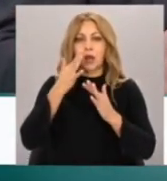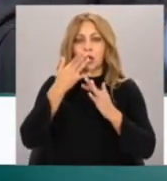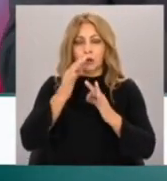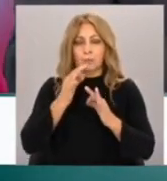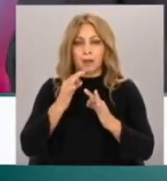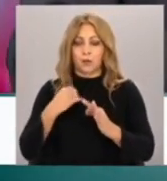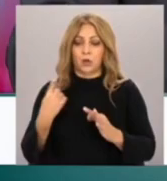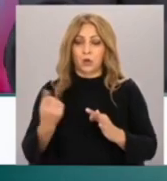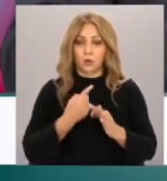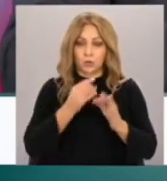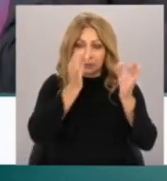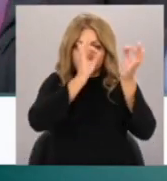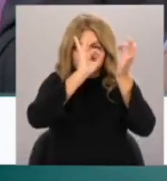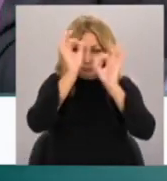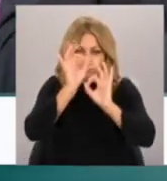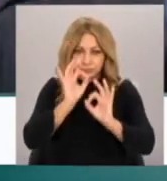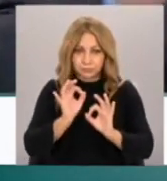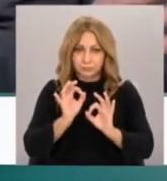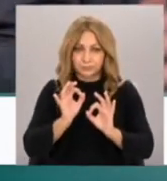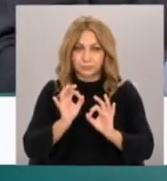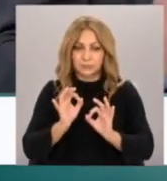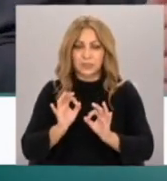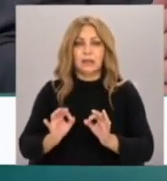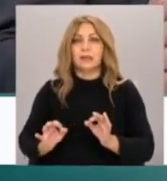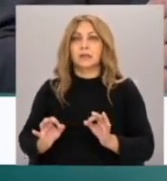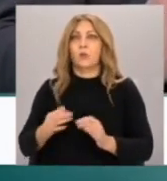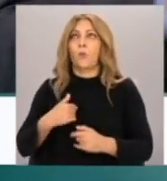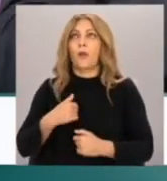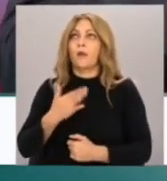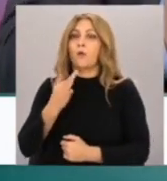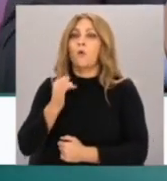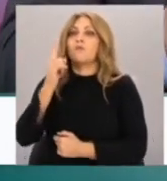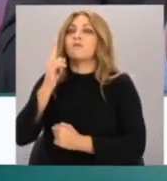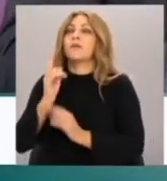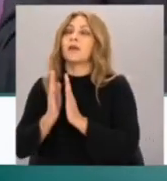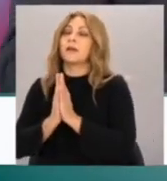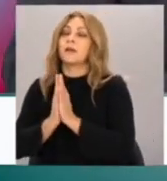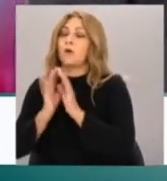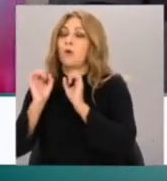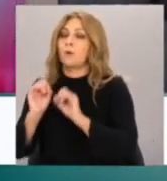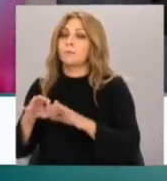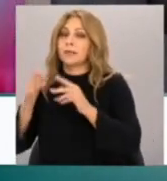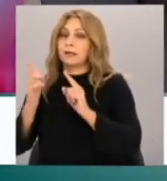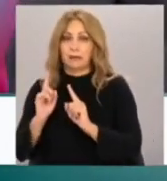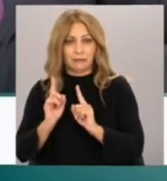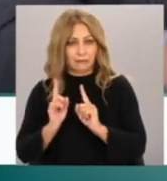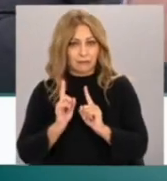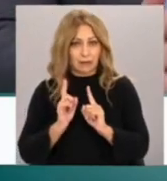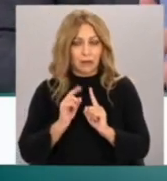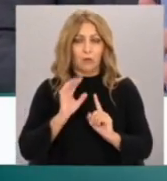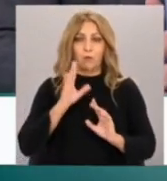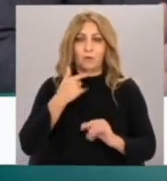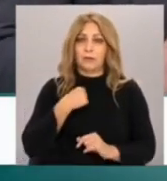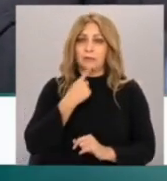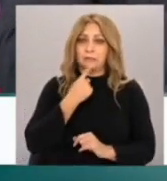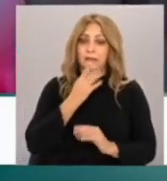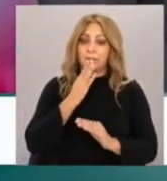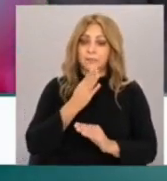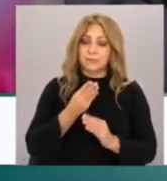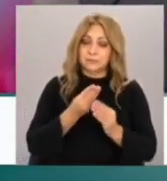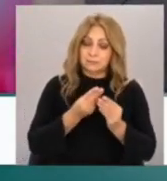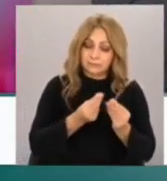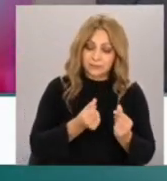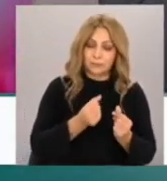nós delineámos e que não parta de digamos saltos de fé e milagres onde nós dizemos que precisamos de recursos para fazer Face a esses problemas